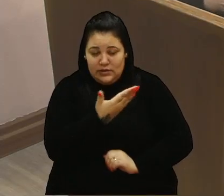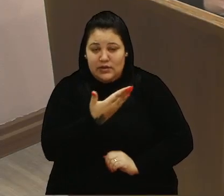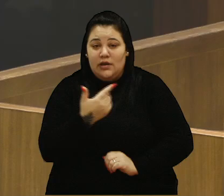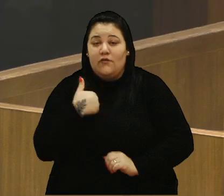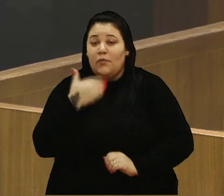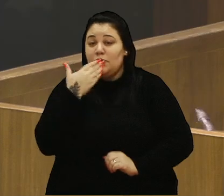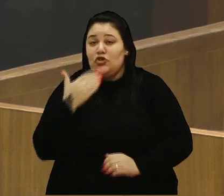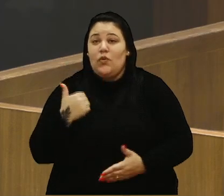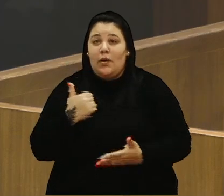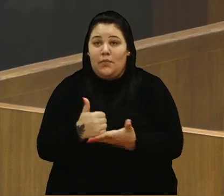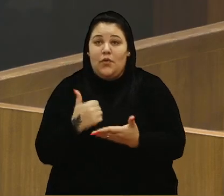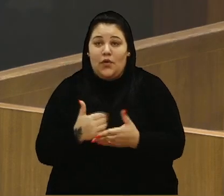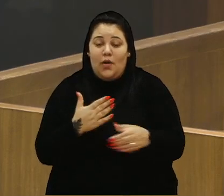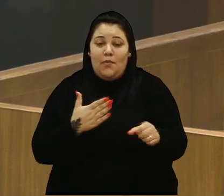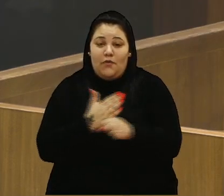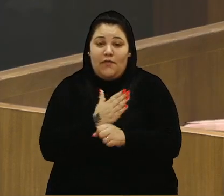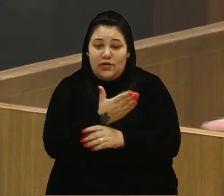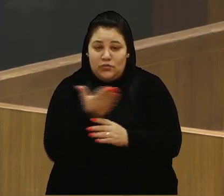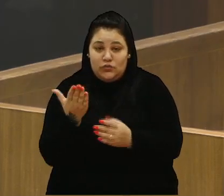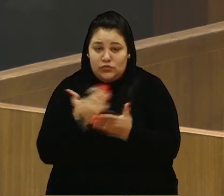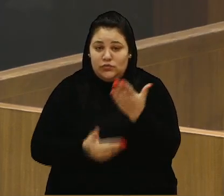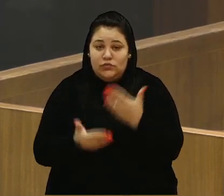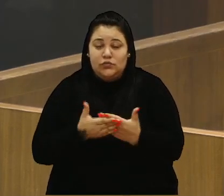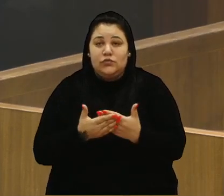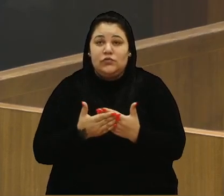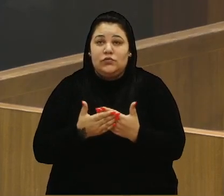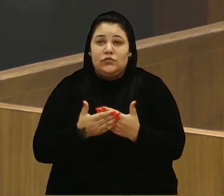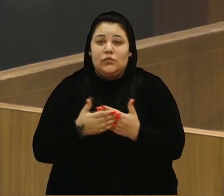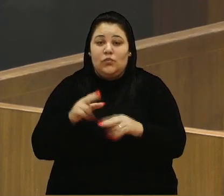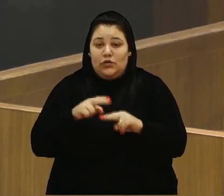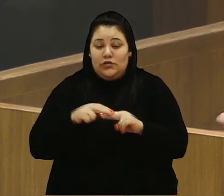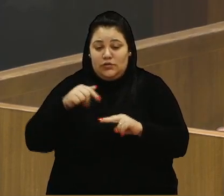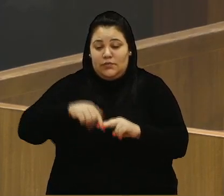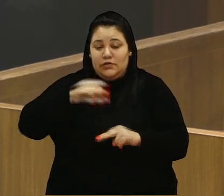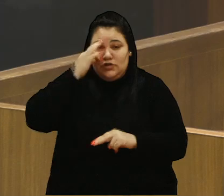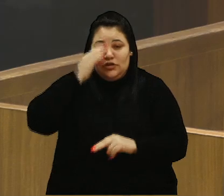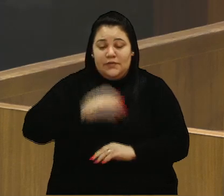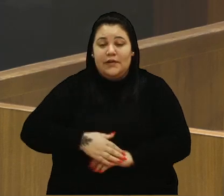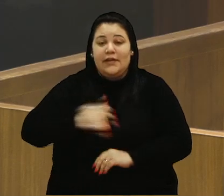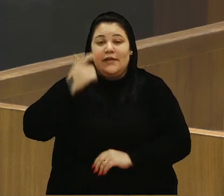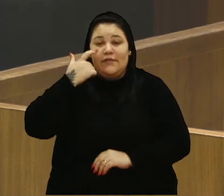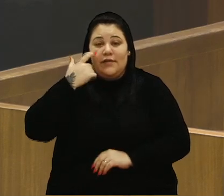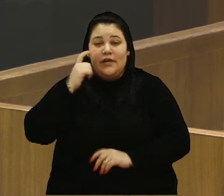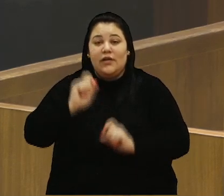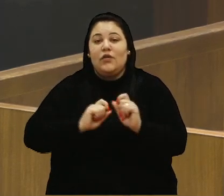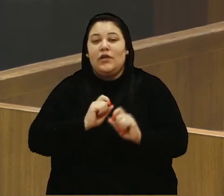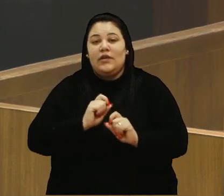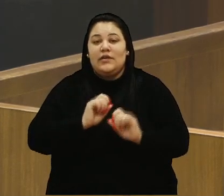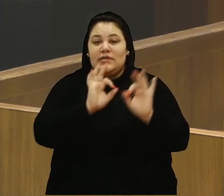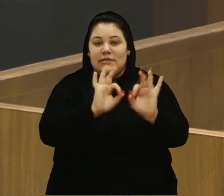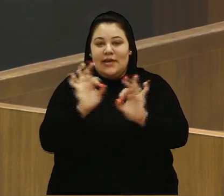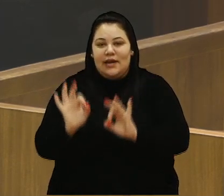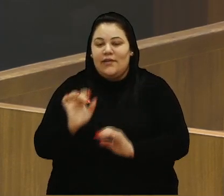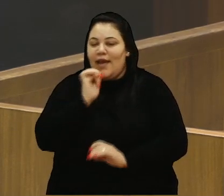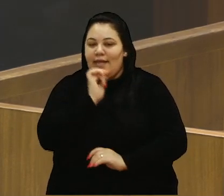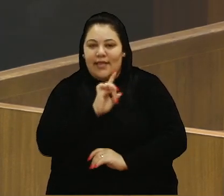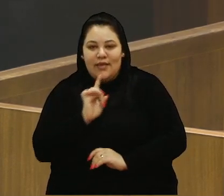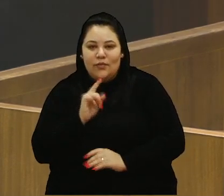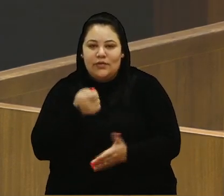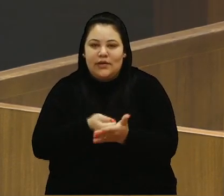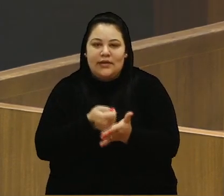mundo para aprovar isso aí e melhorar a vida do cidadão. É por isso que a gente está aqui. E rever o que deu certo, o que não deu e tentar melhorar